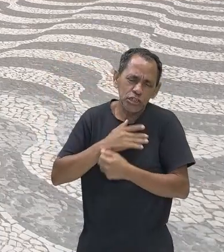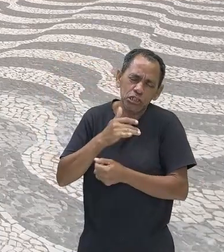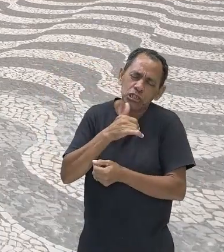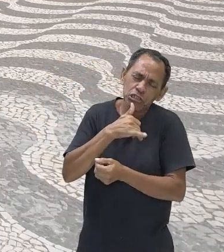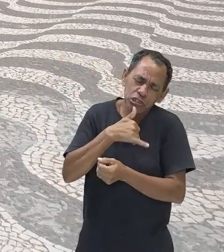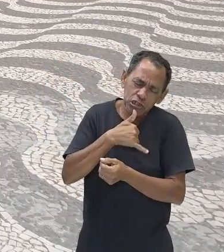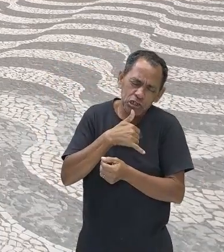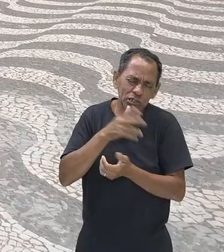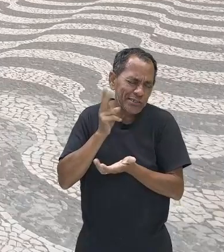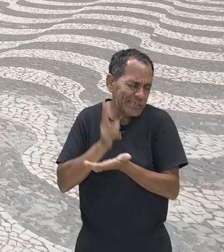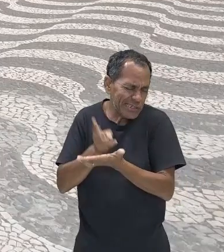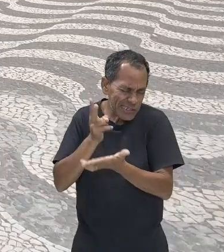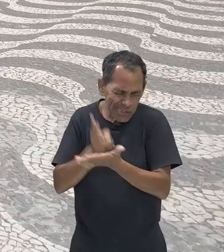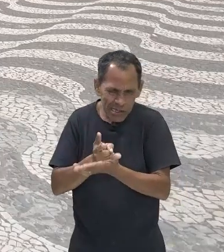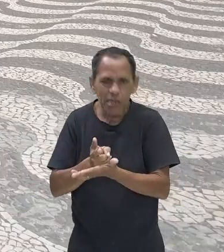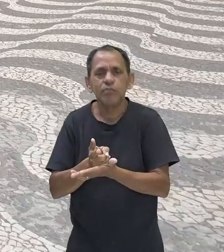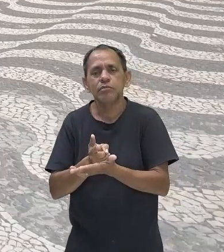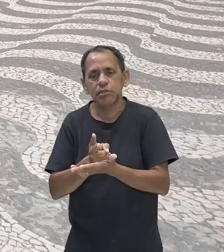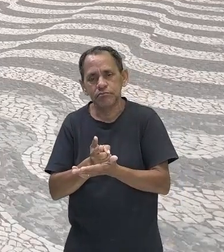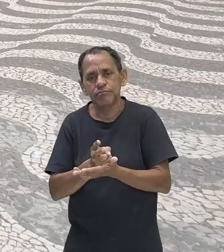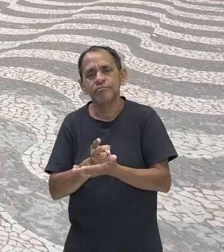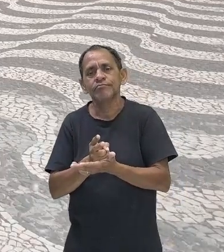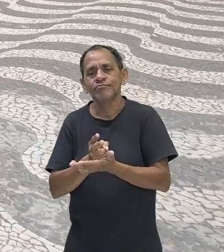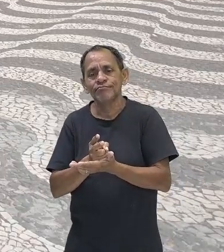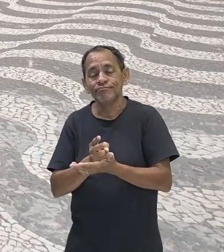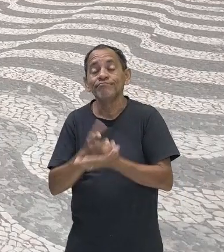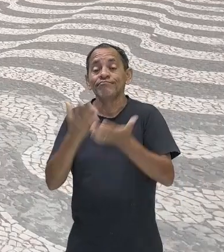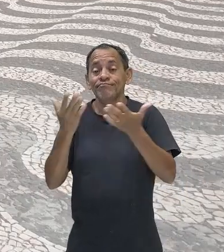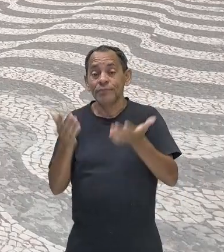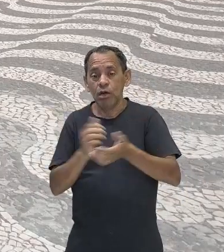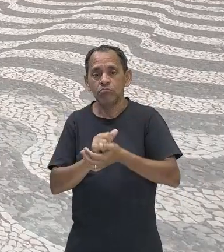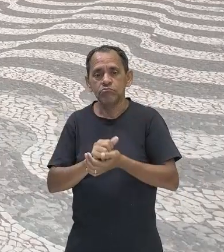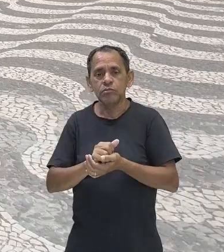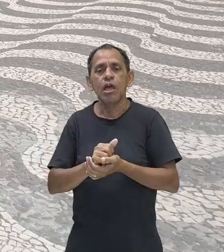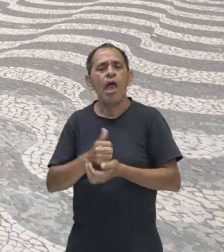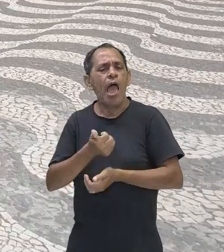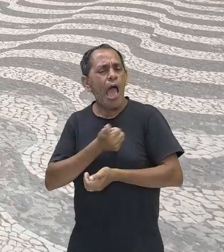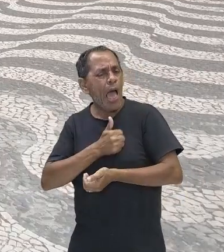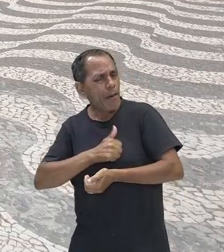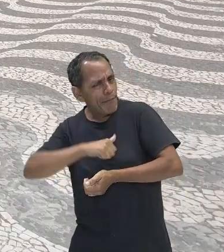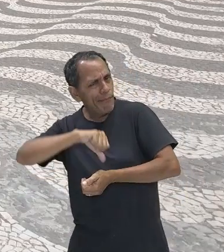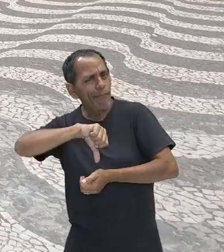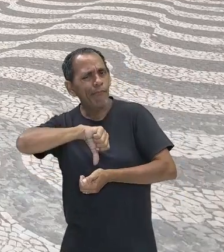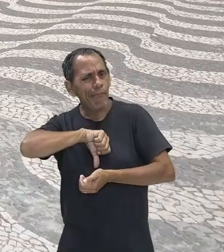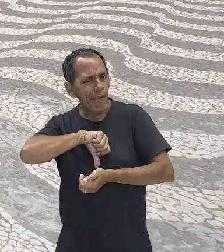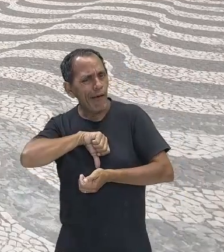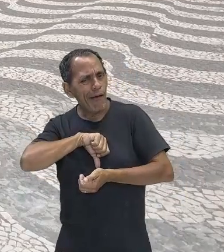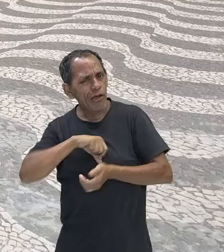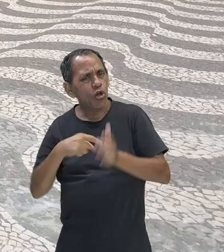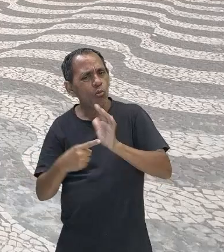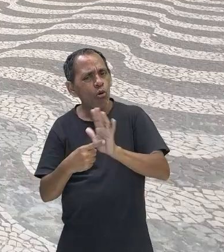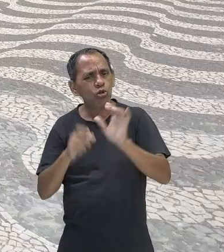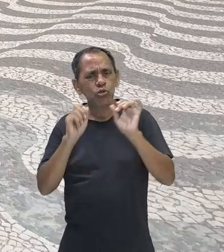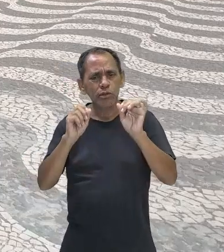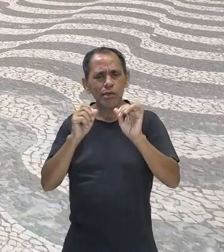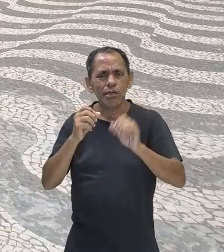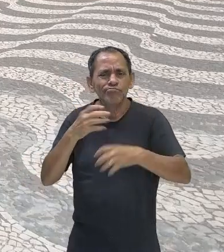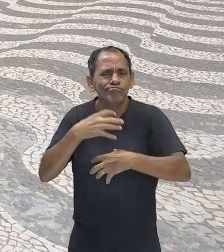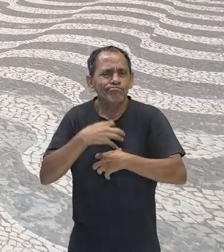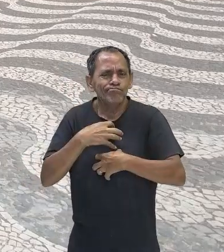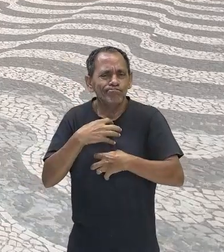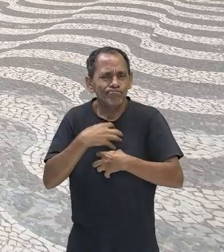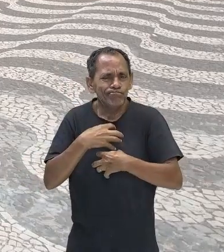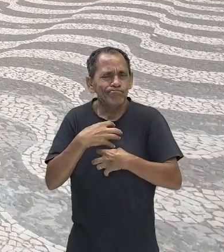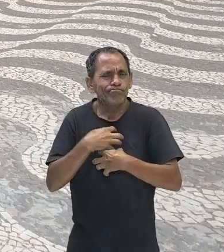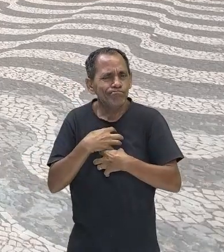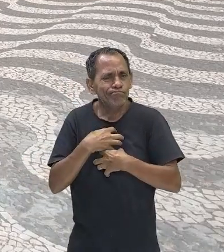em dias chuvosos, né? Então, a baixa autoestima, ela nos traz essa sensação. E professora,